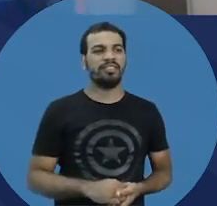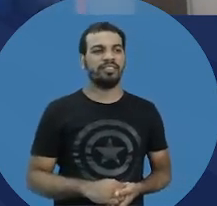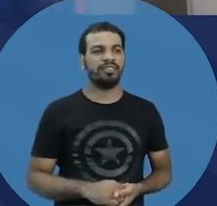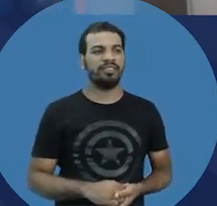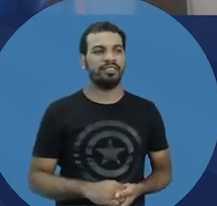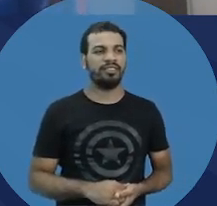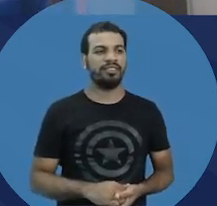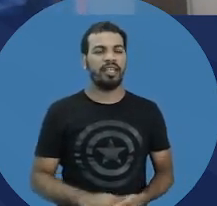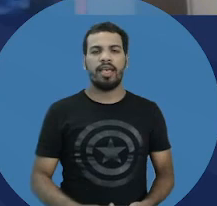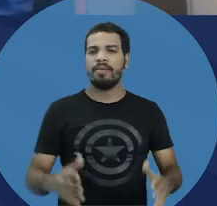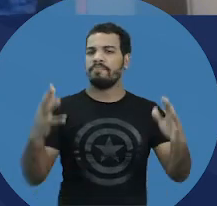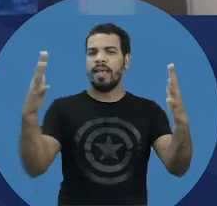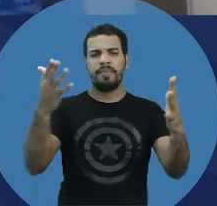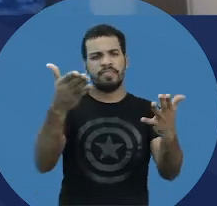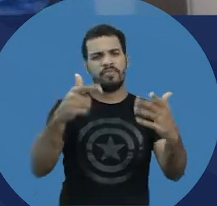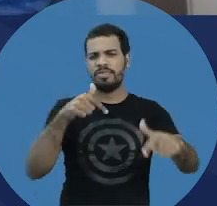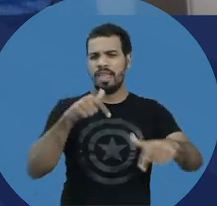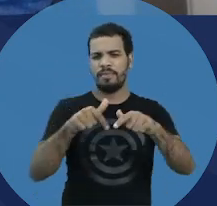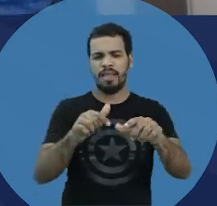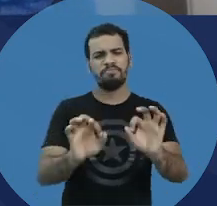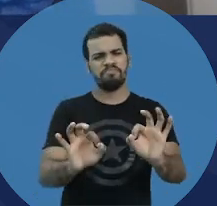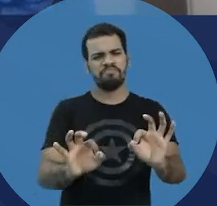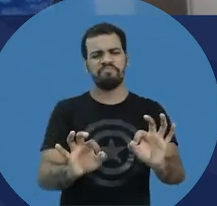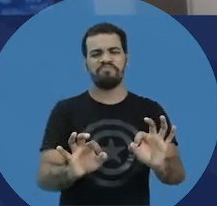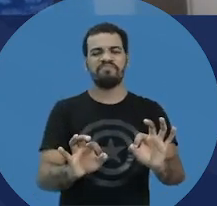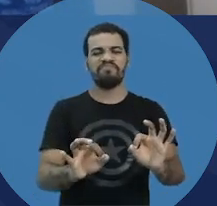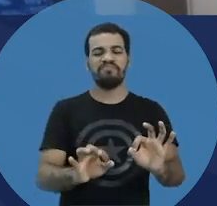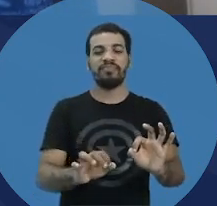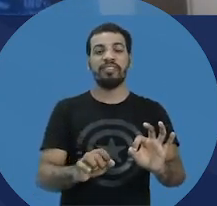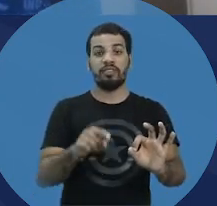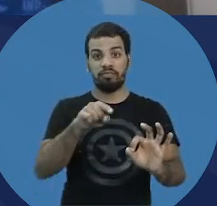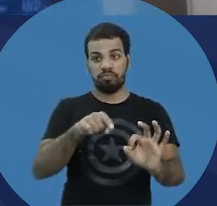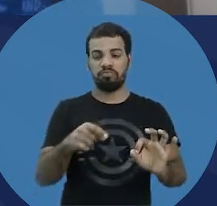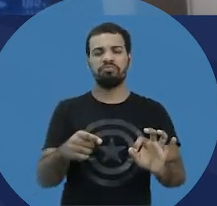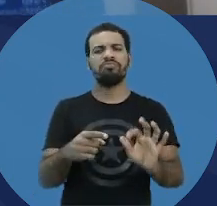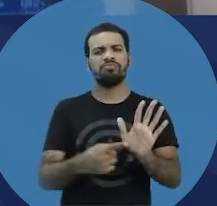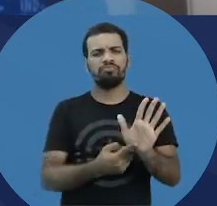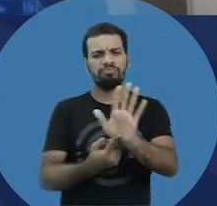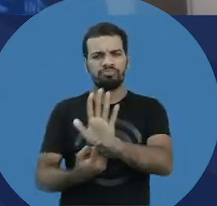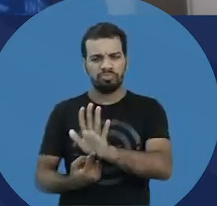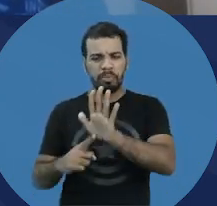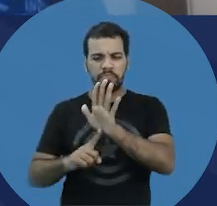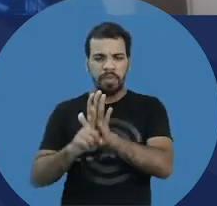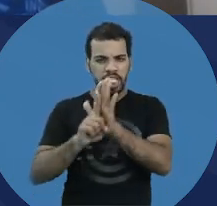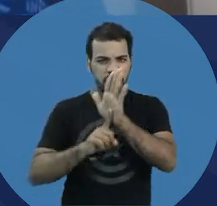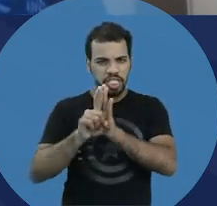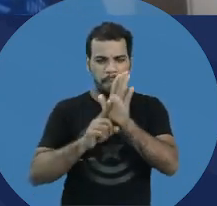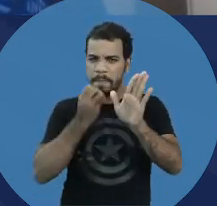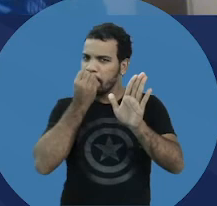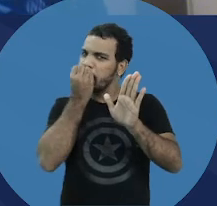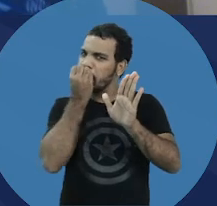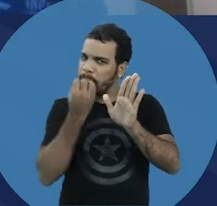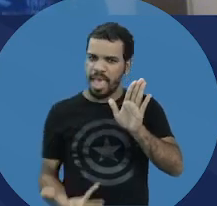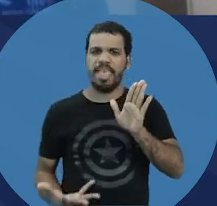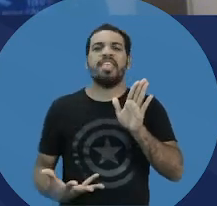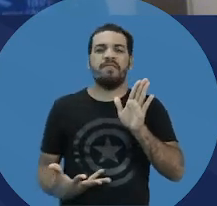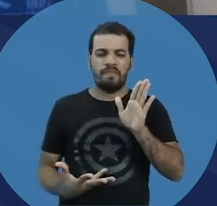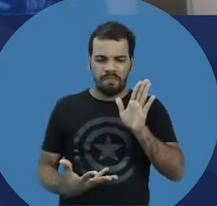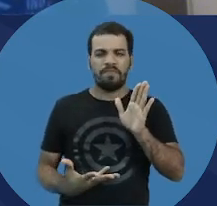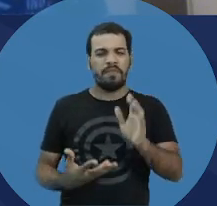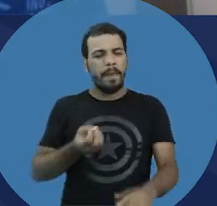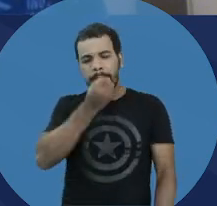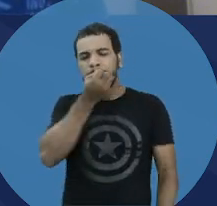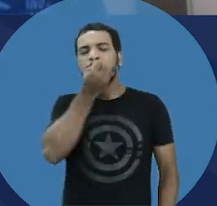sua potência do seu trabalho. A senhora soube explorar muito bem o que a senhora pretendia, né? A gente sabe que a